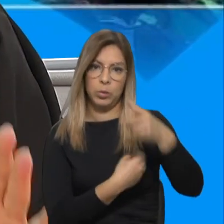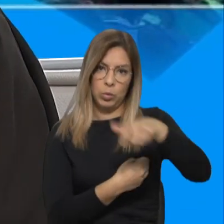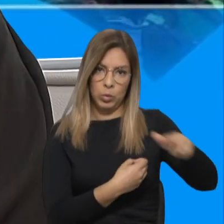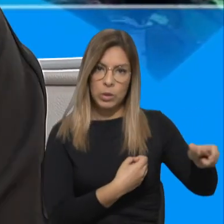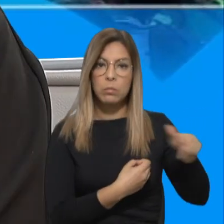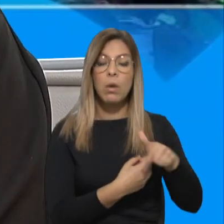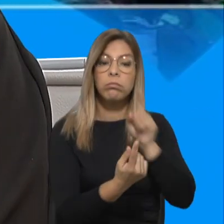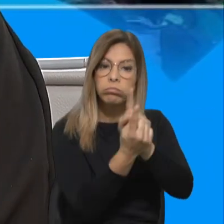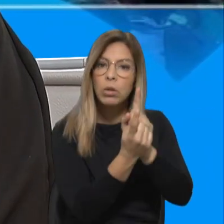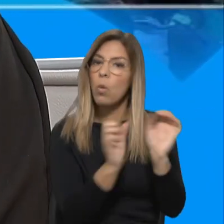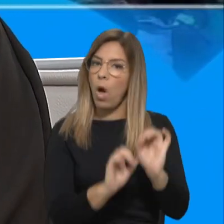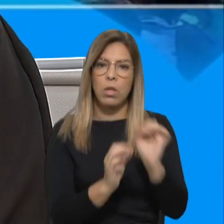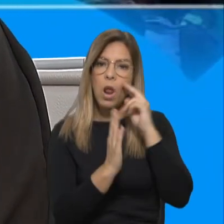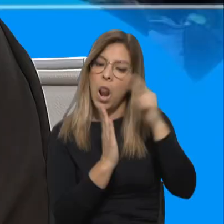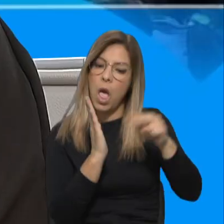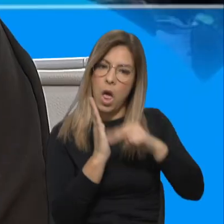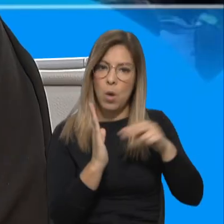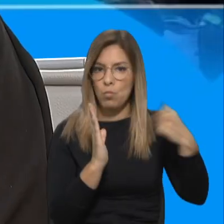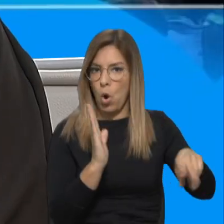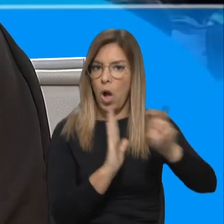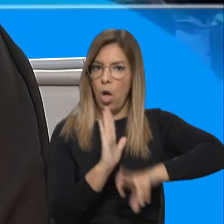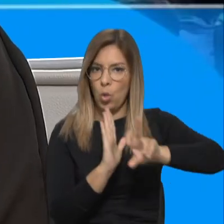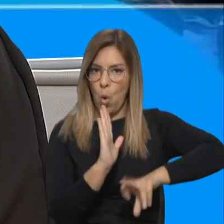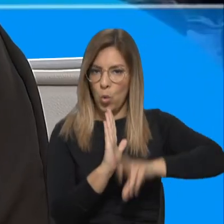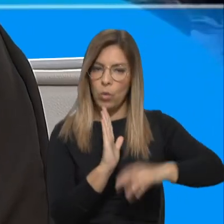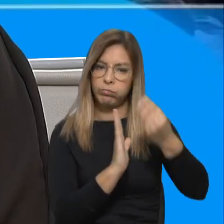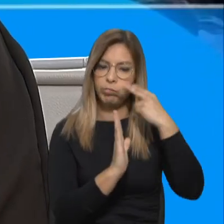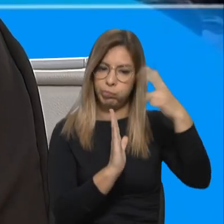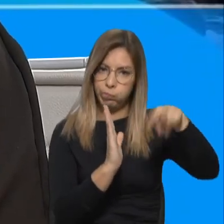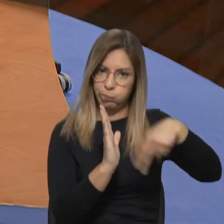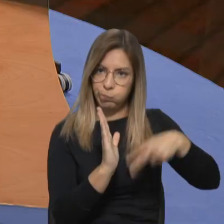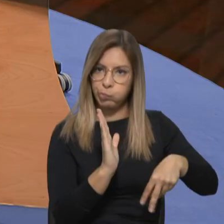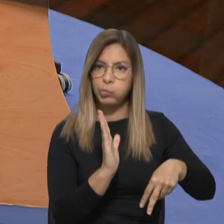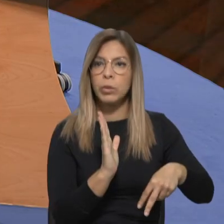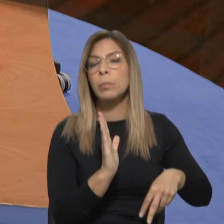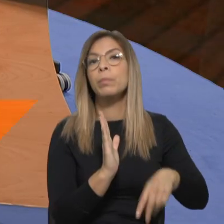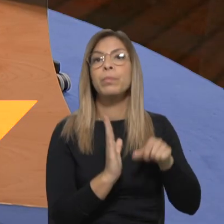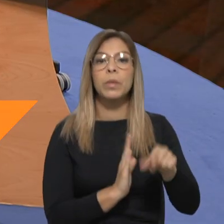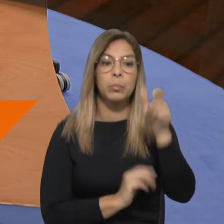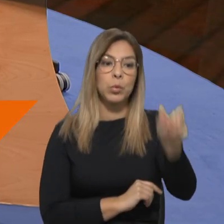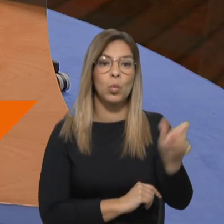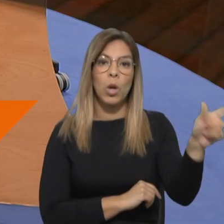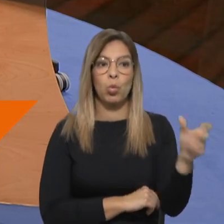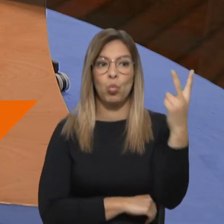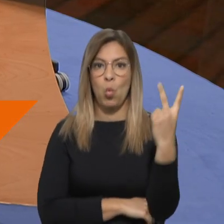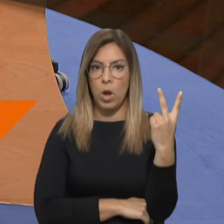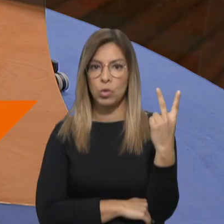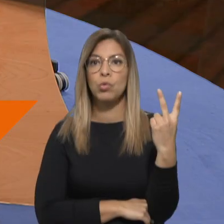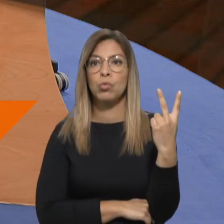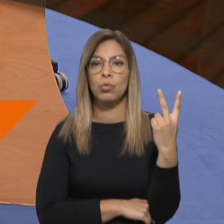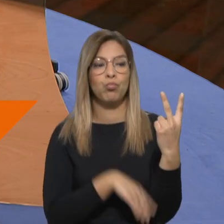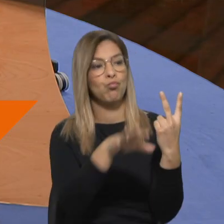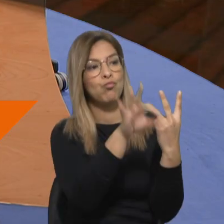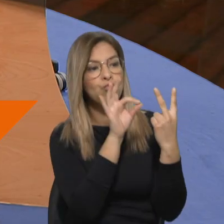ouvir ninguém, só vai ler os relatórios que nós faremos. Dessas 7, 2 pessoas vão ser designadas por nós, Grupo